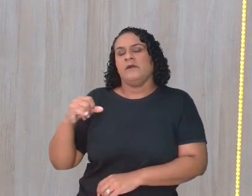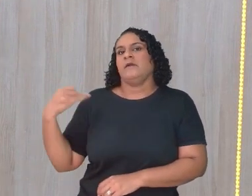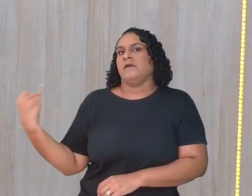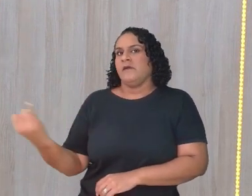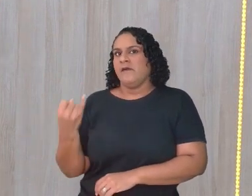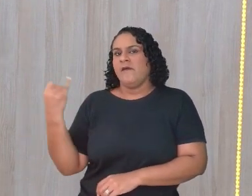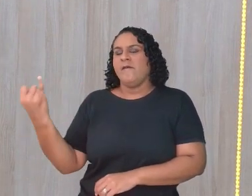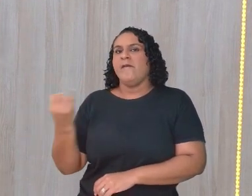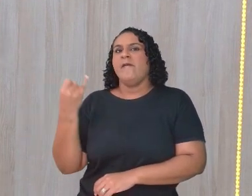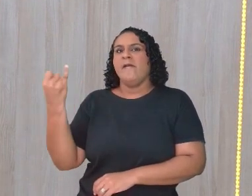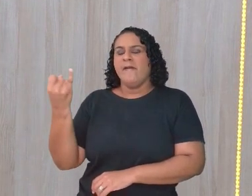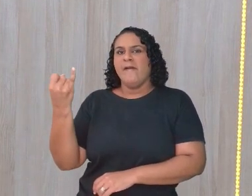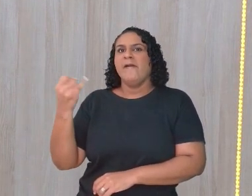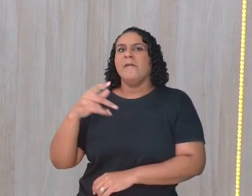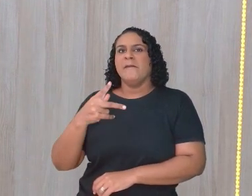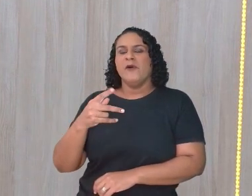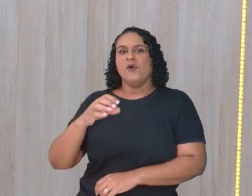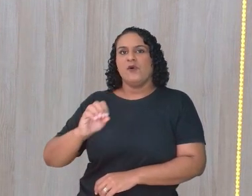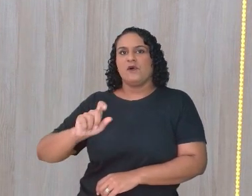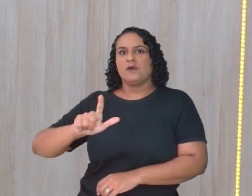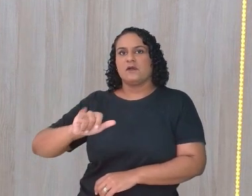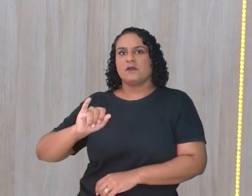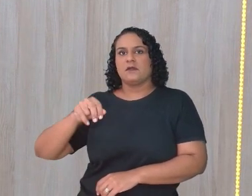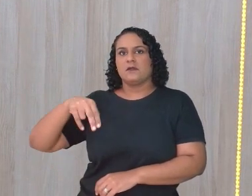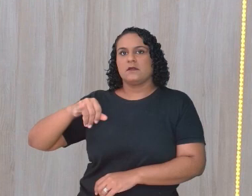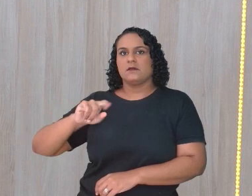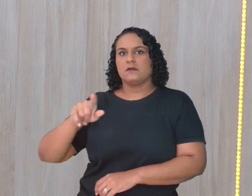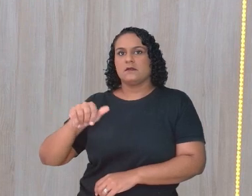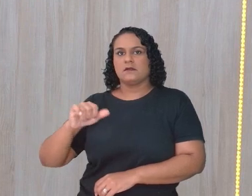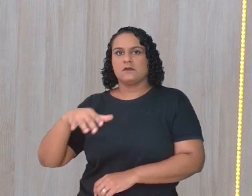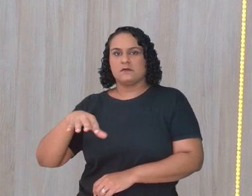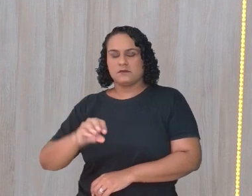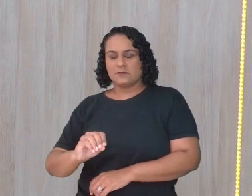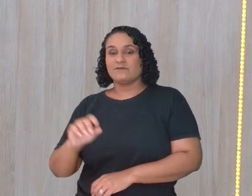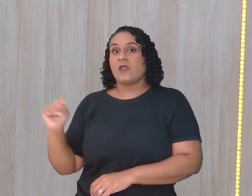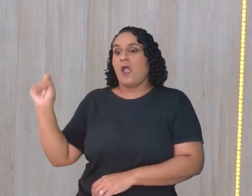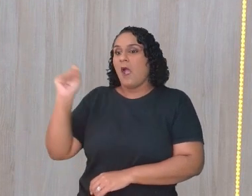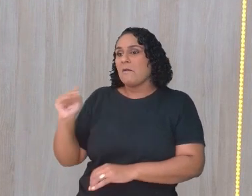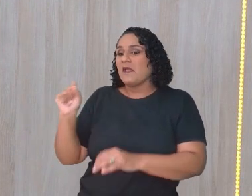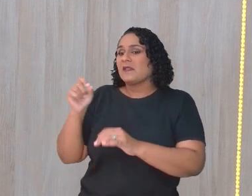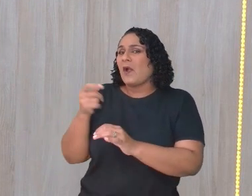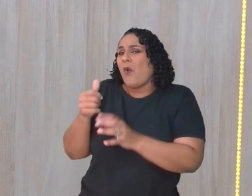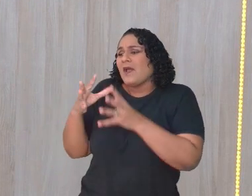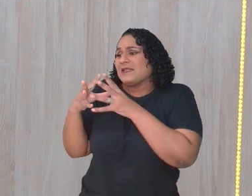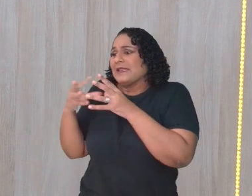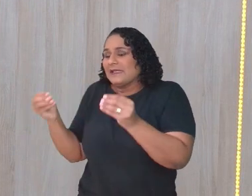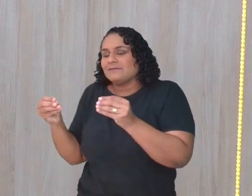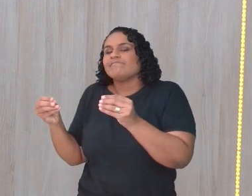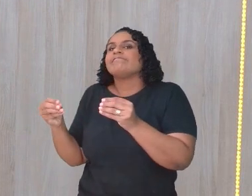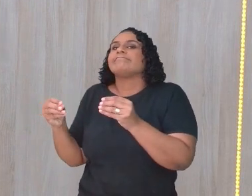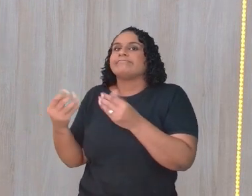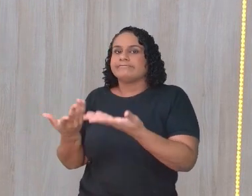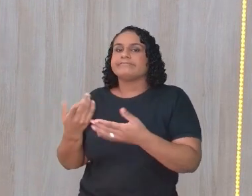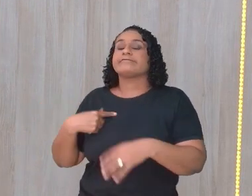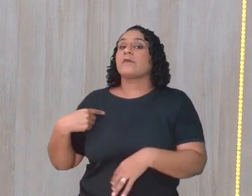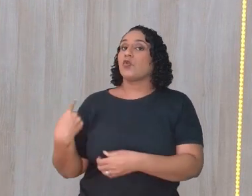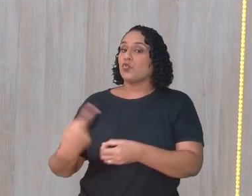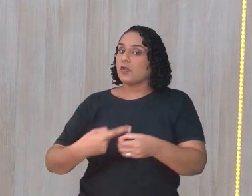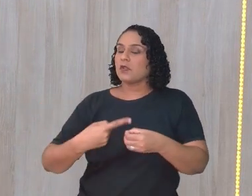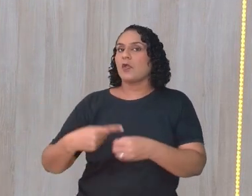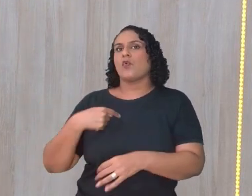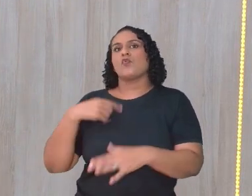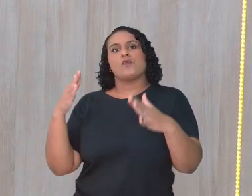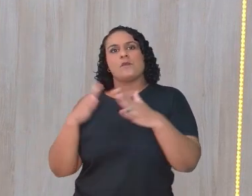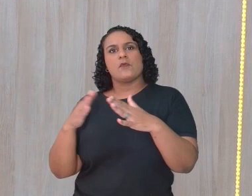para a polinização. Então, as abelhas estão em extinção. Então, no interior onde eu moro, de